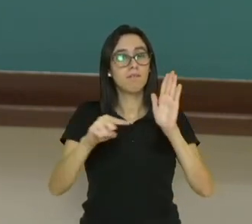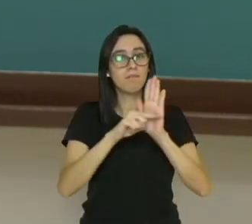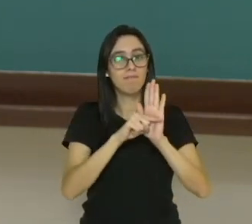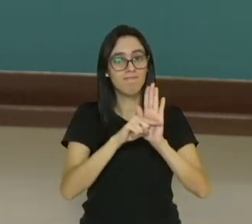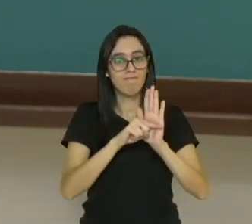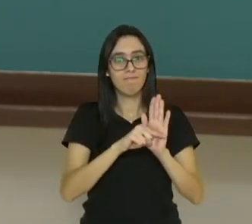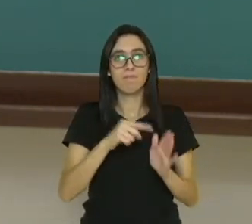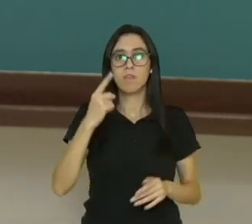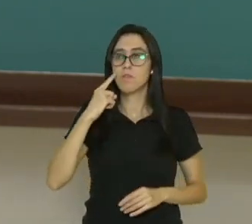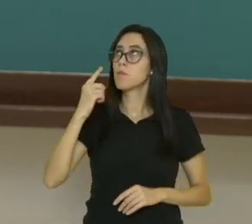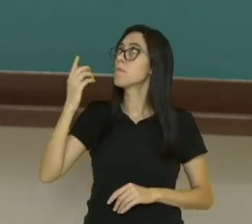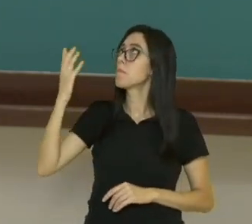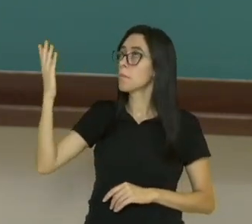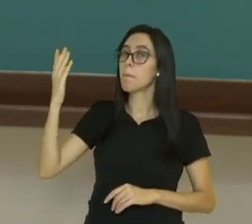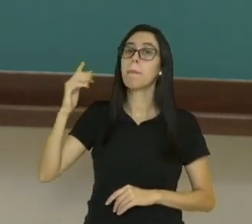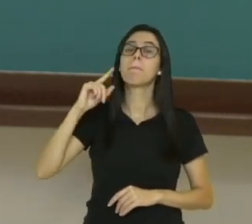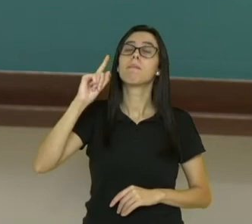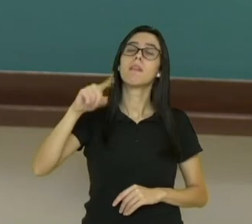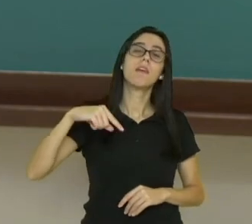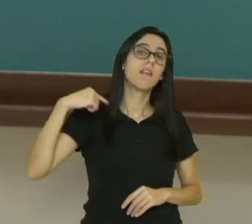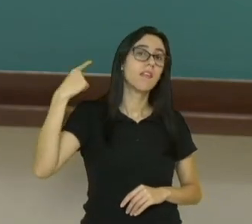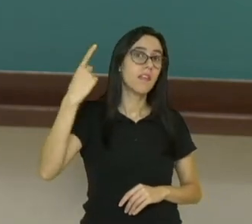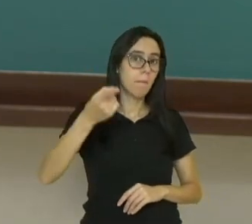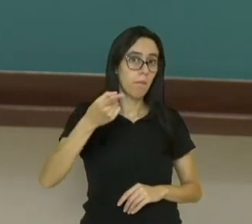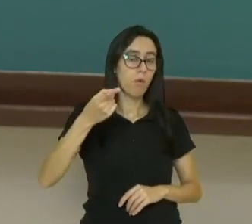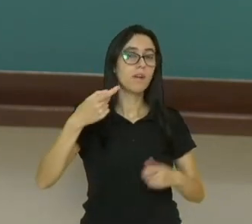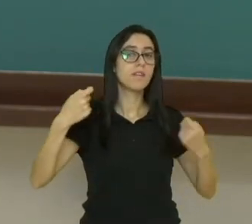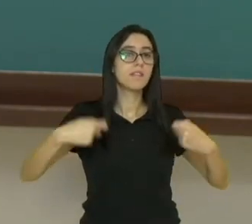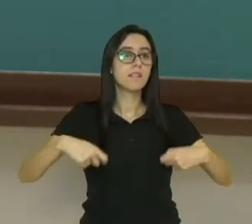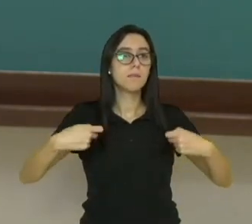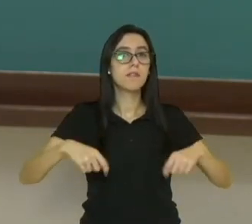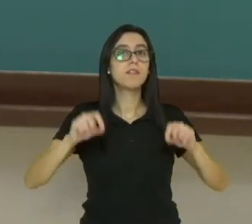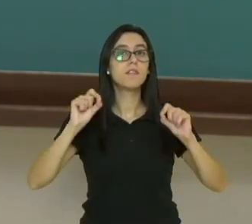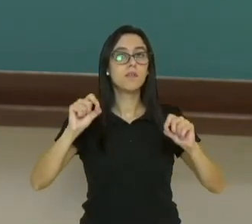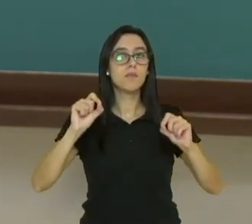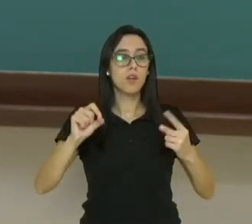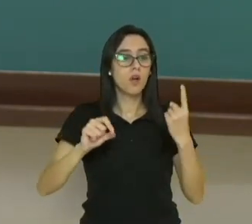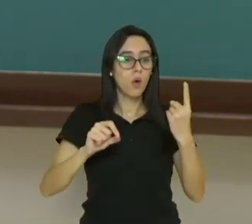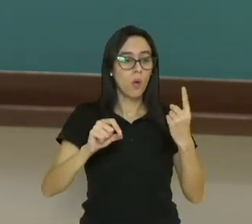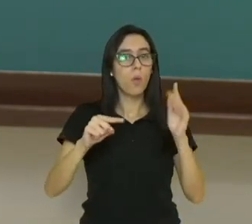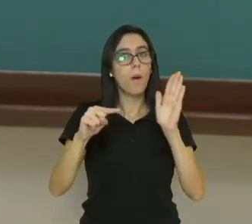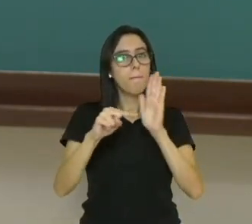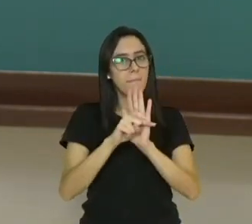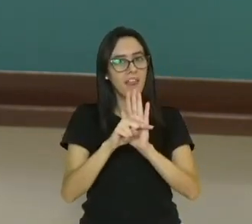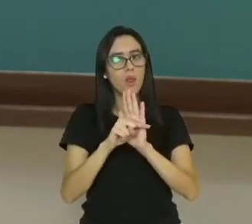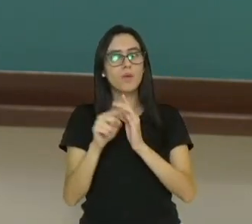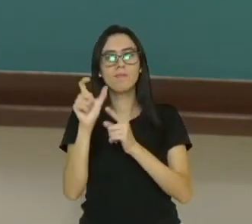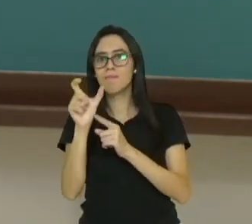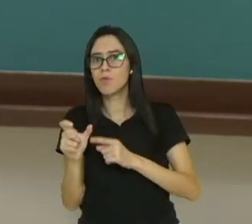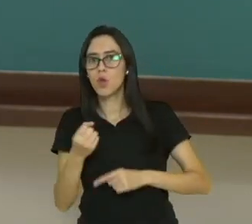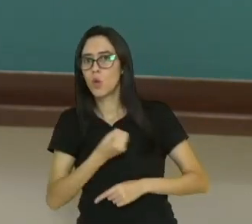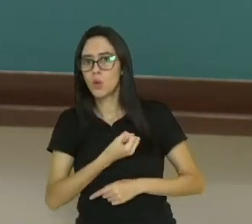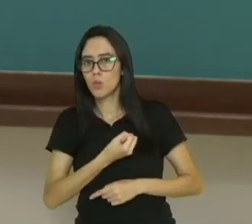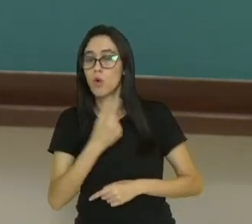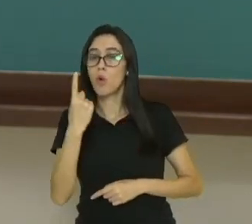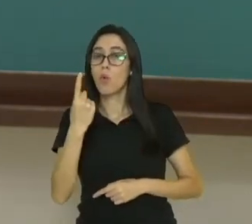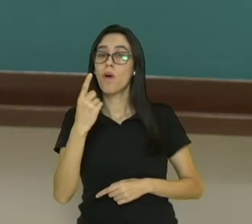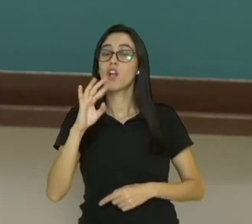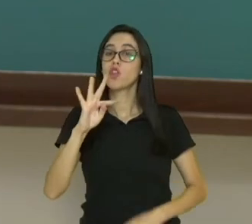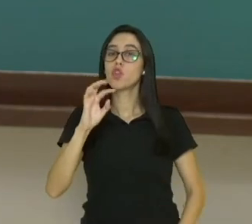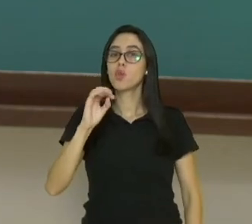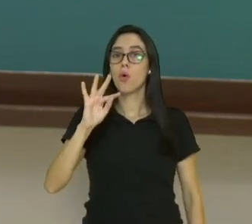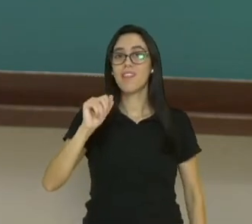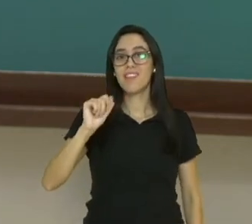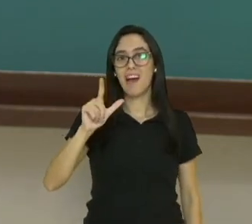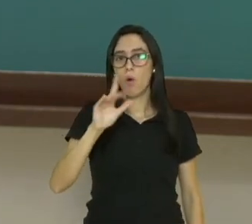7 décimos. Depois que eu encontrasse esse resultado, vocês teriam que subtrair de 1, porque 1 era o total do meu gráfico. Como é que a gente